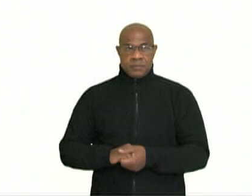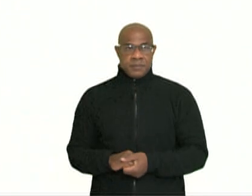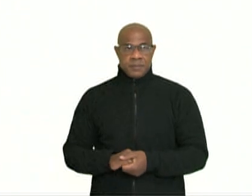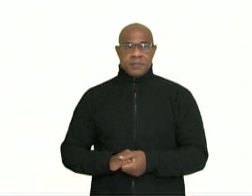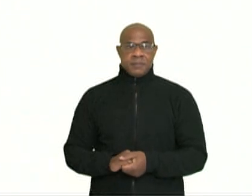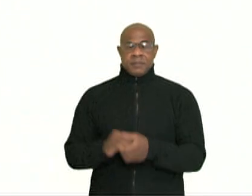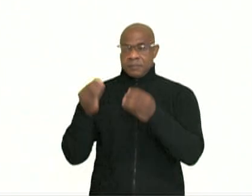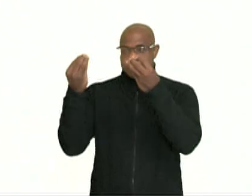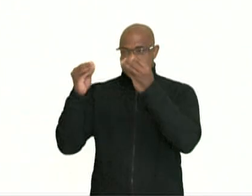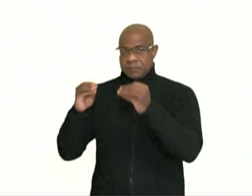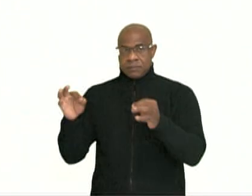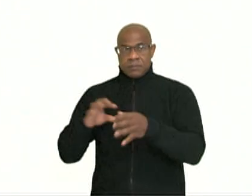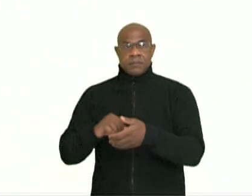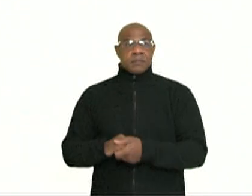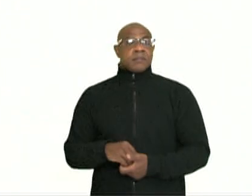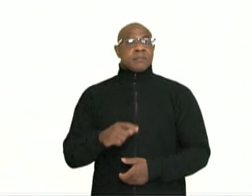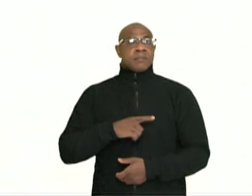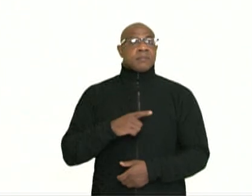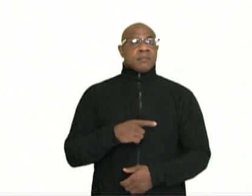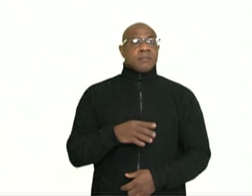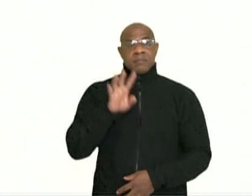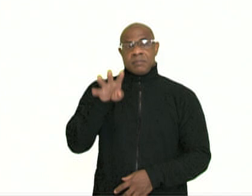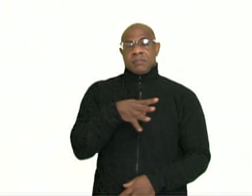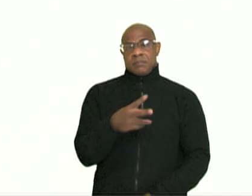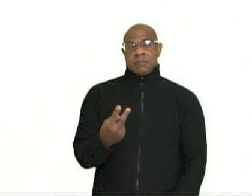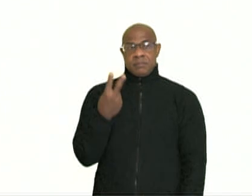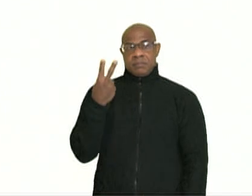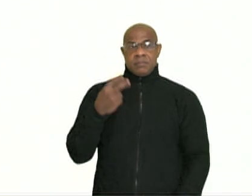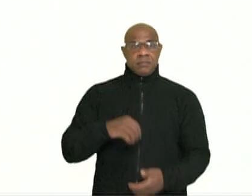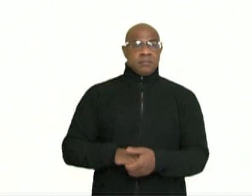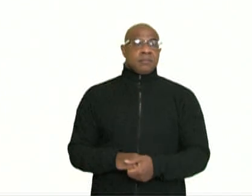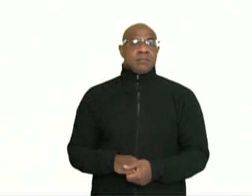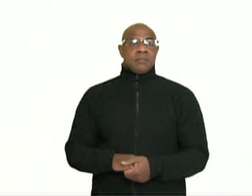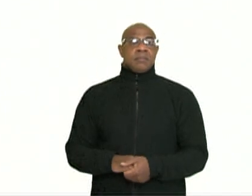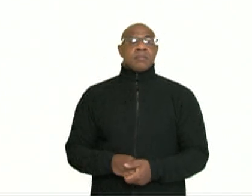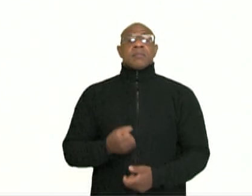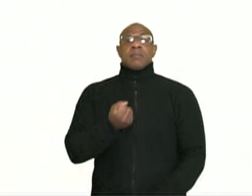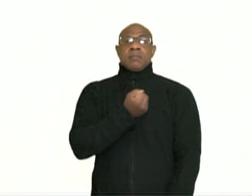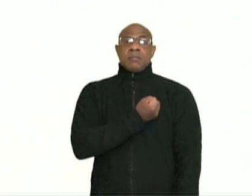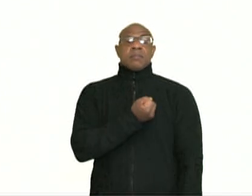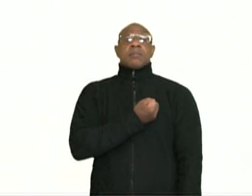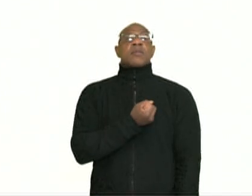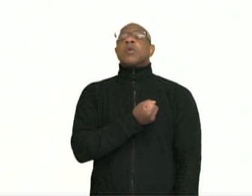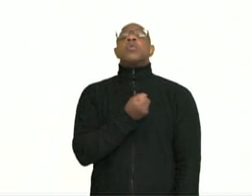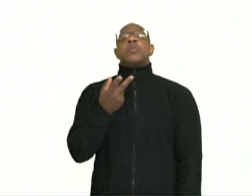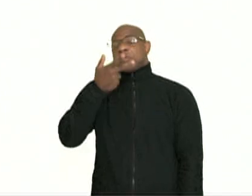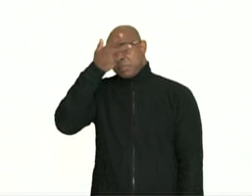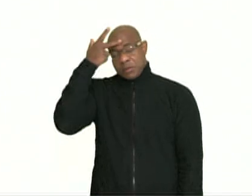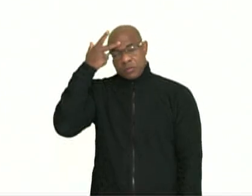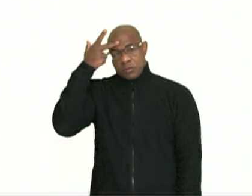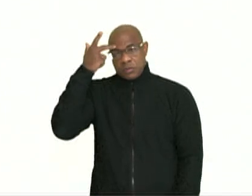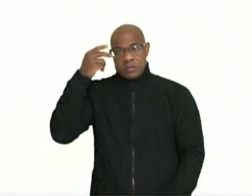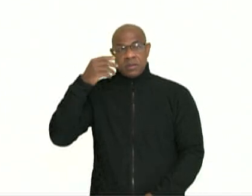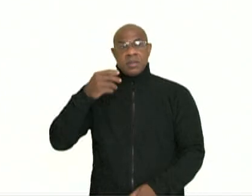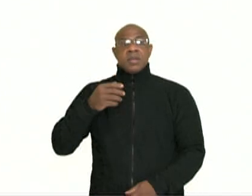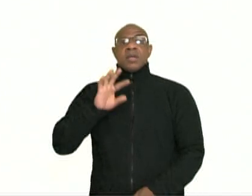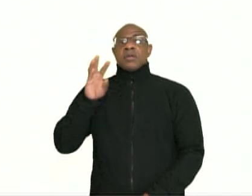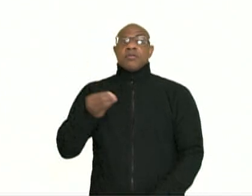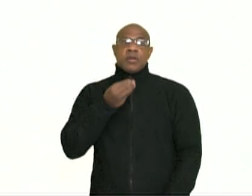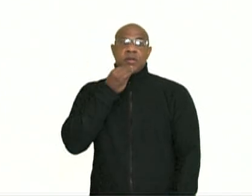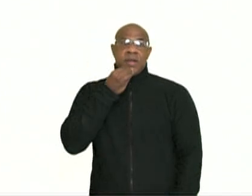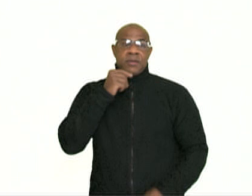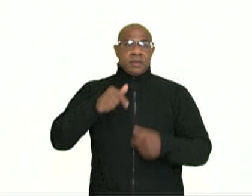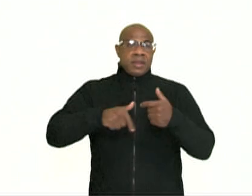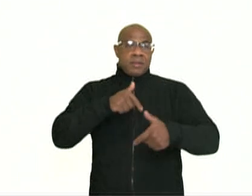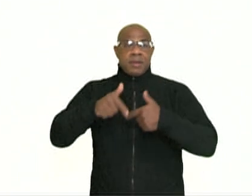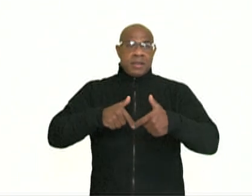porcentagens. Eu tenho aqui uma tabela 2, ó, grau de escolaridade dos funcionários de uma empresa X. Então, tem aqui 6 tem ensino